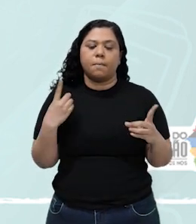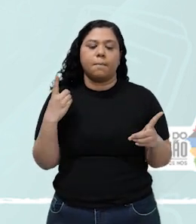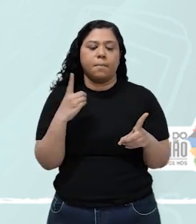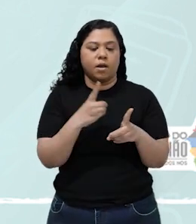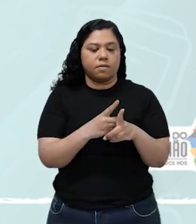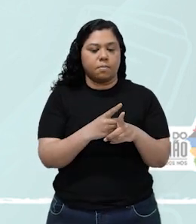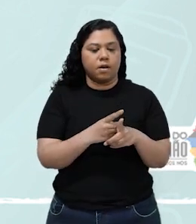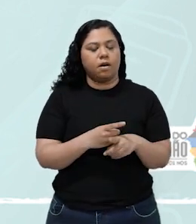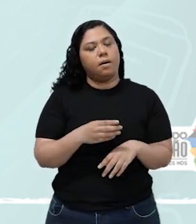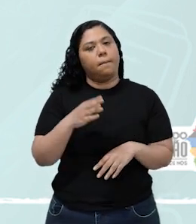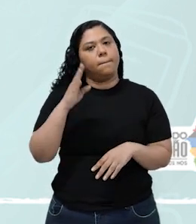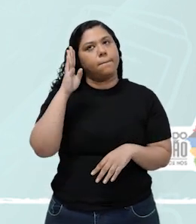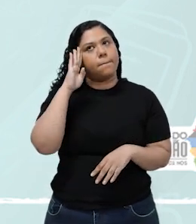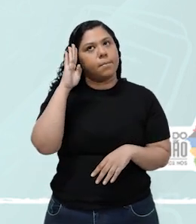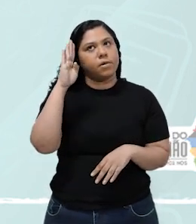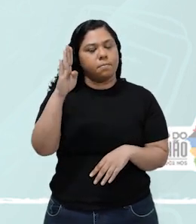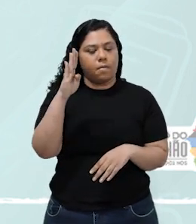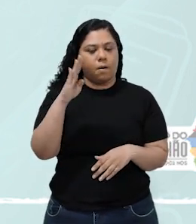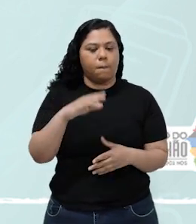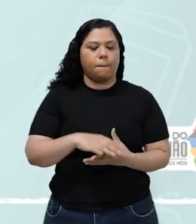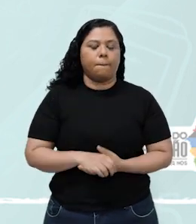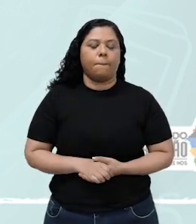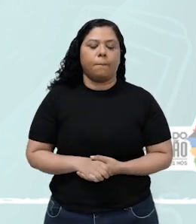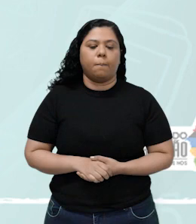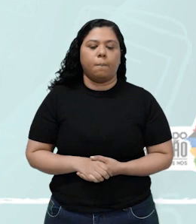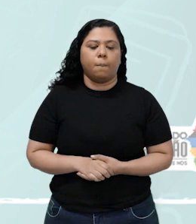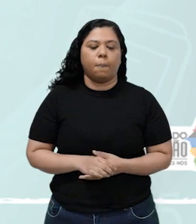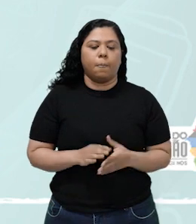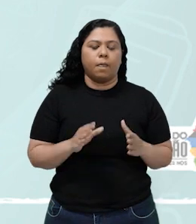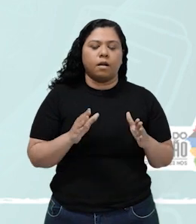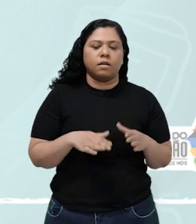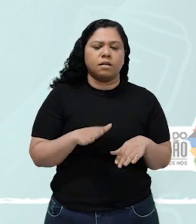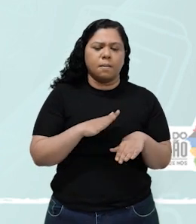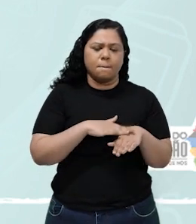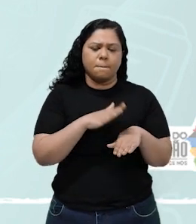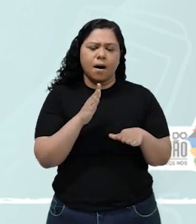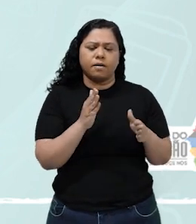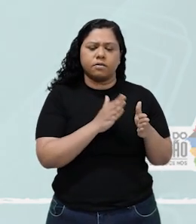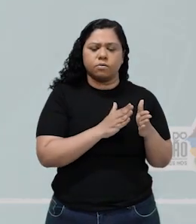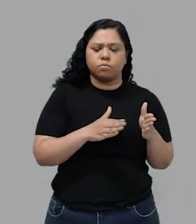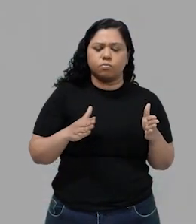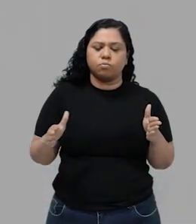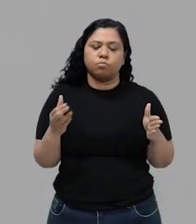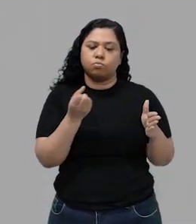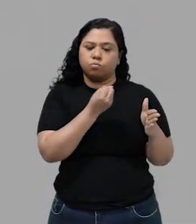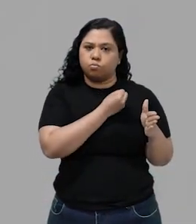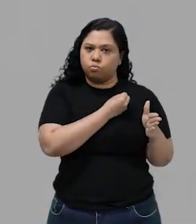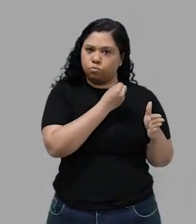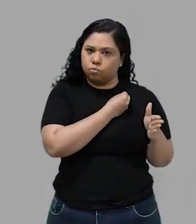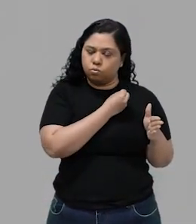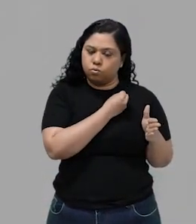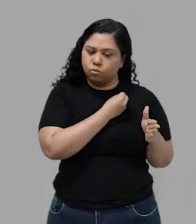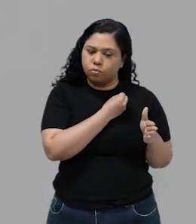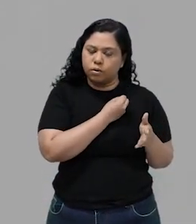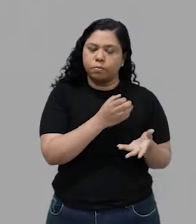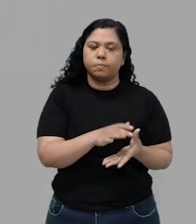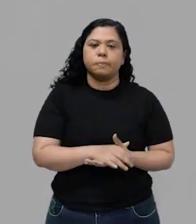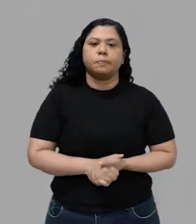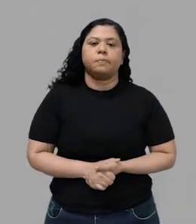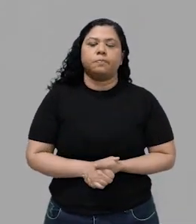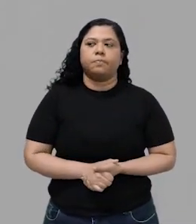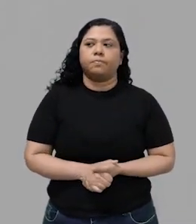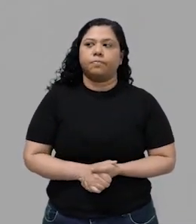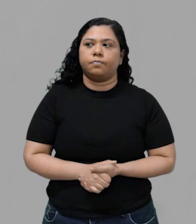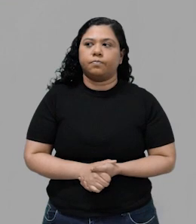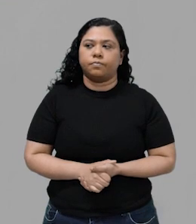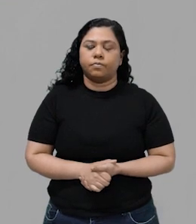bem? Identificar a cadeia principal, que é a maior sequência de carbonos, eu vou numerar a cadeia, e aí o que vai me chamar a atenção,